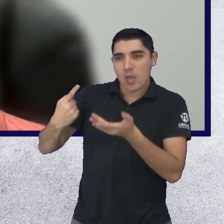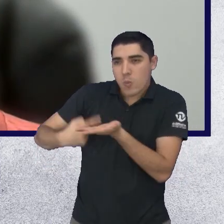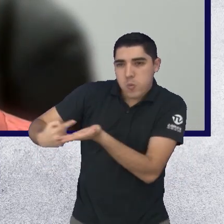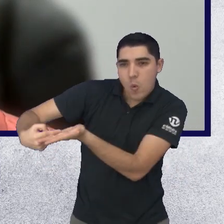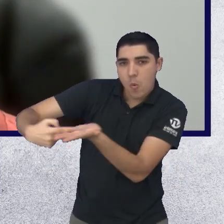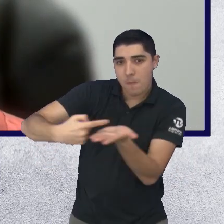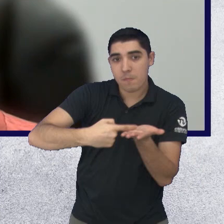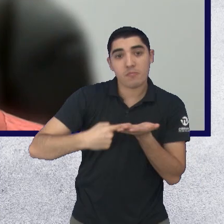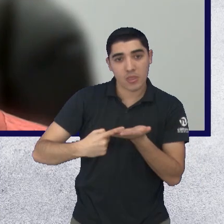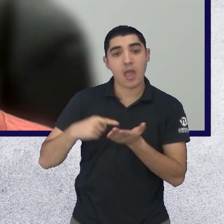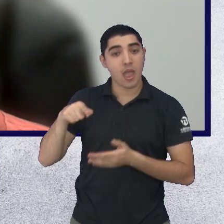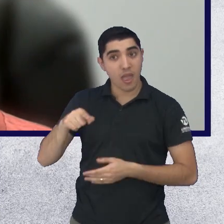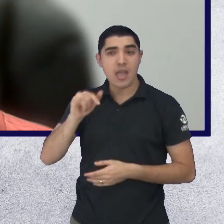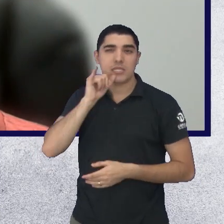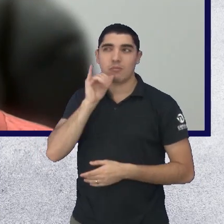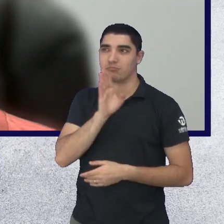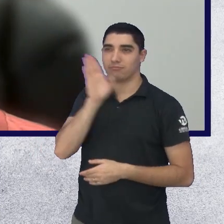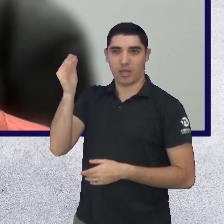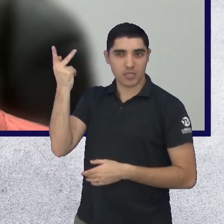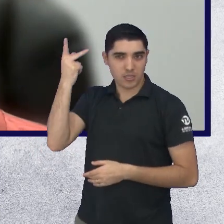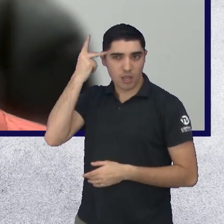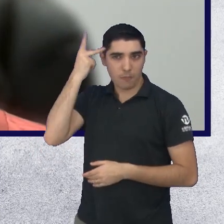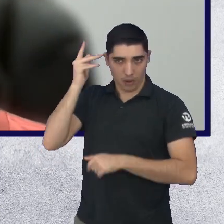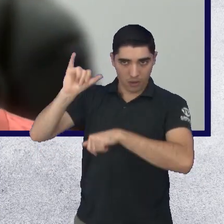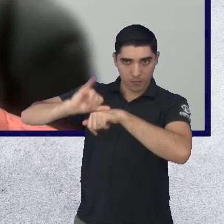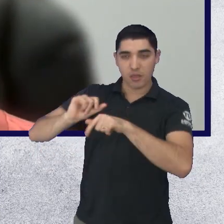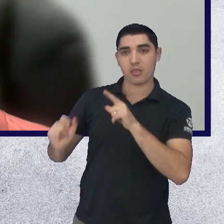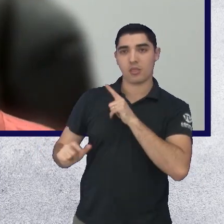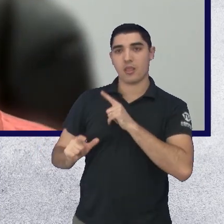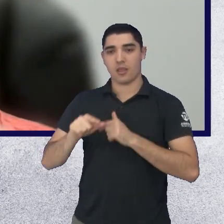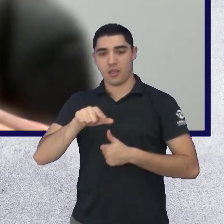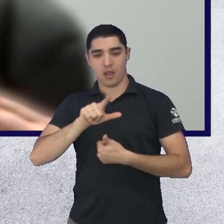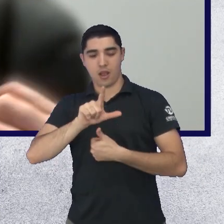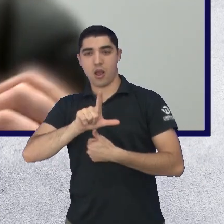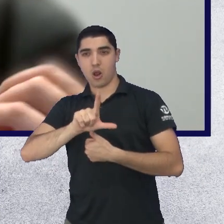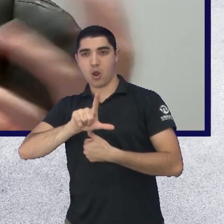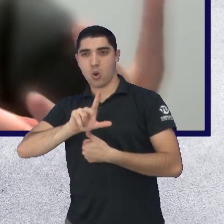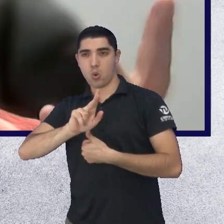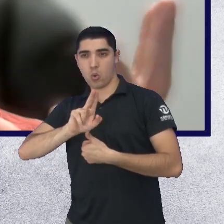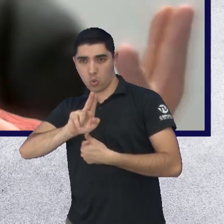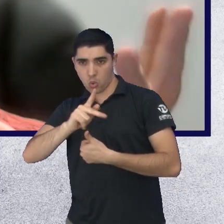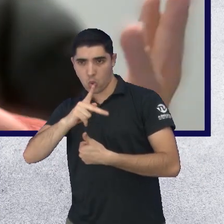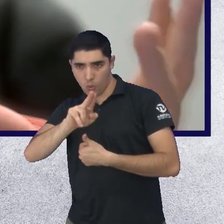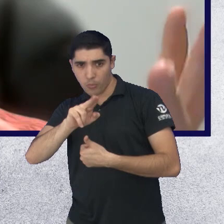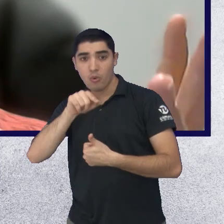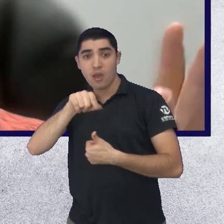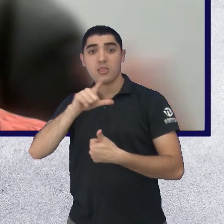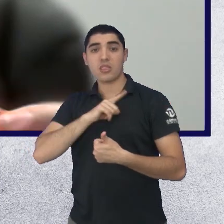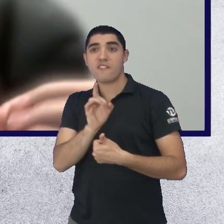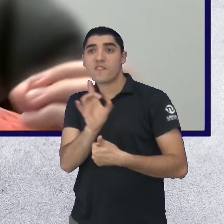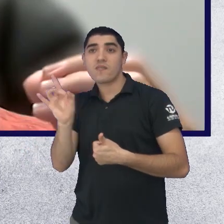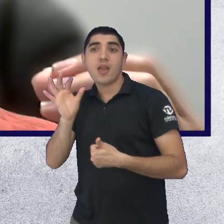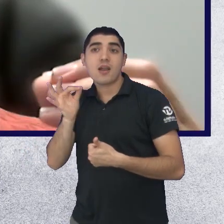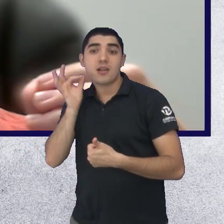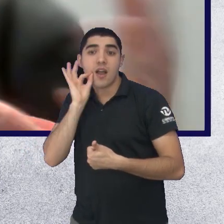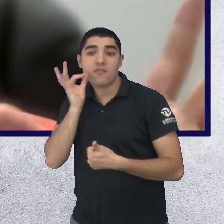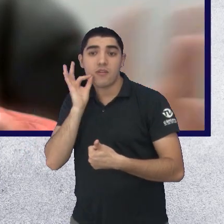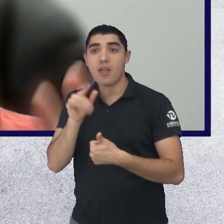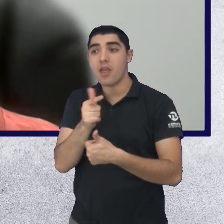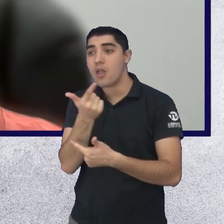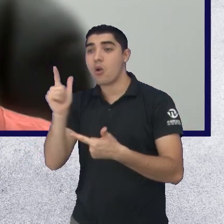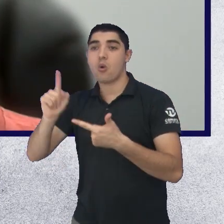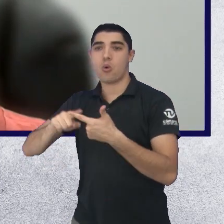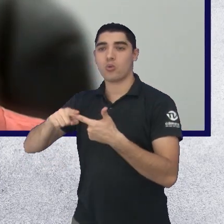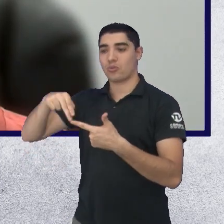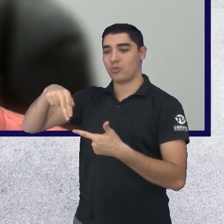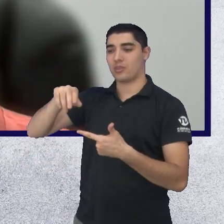gente vai, por exemplo, em São Paulo, a gente vê a Lupo trazendo café, vendendo café da Nescafé,